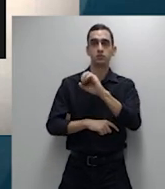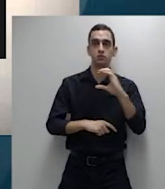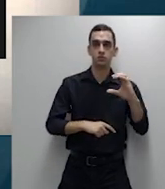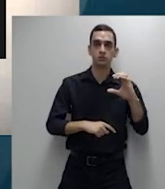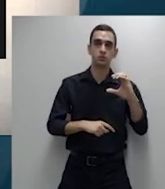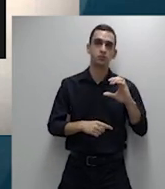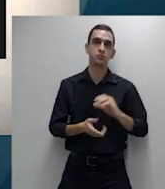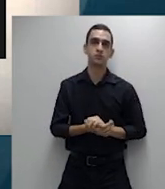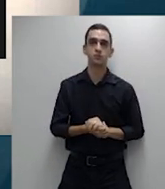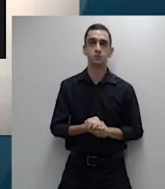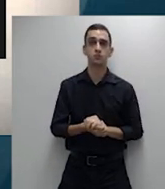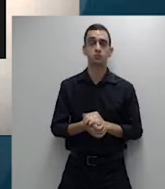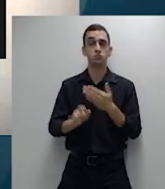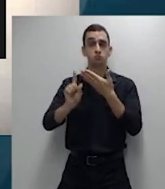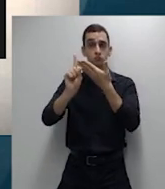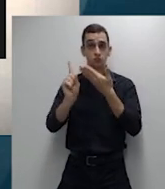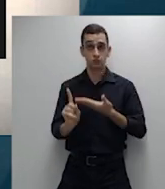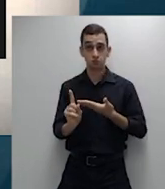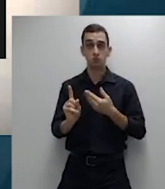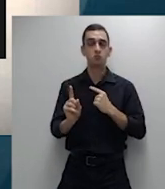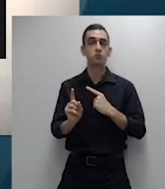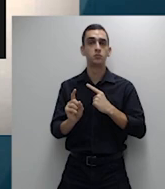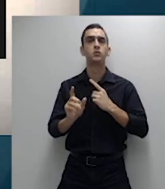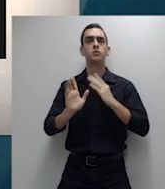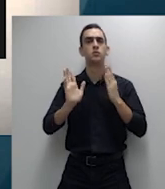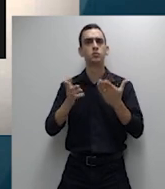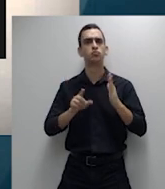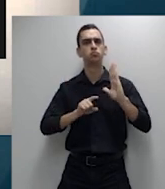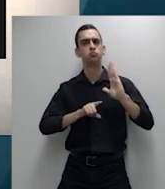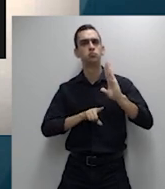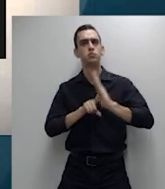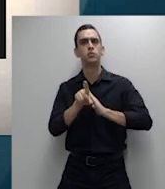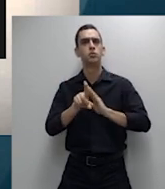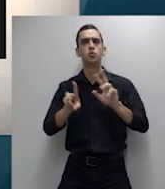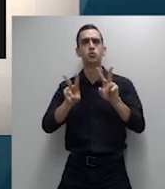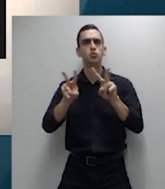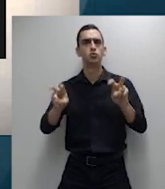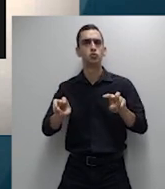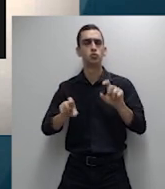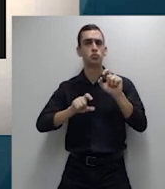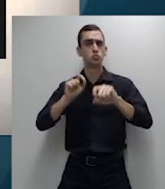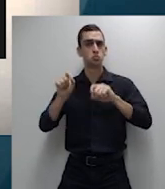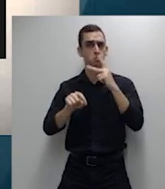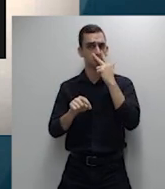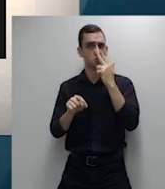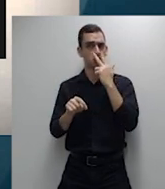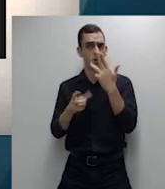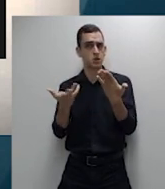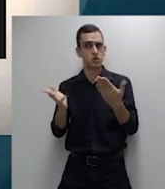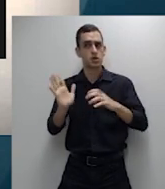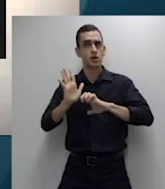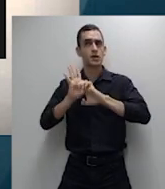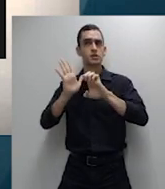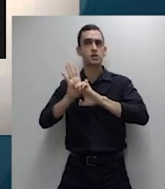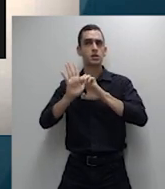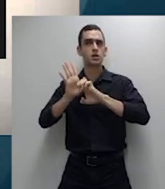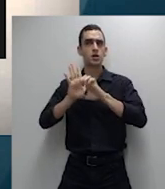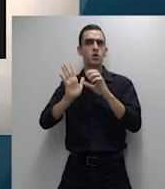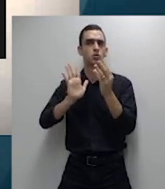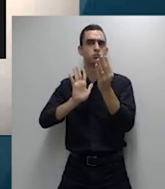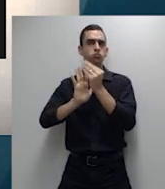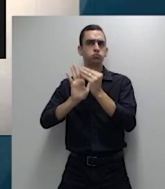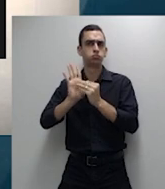o candidato a questionar exatamente como dito a existência de